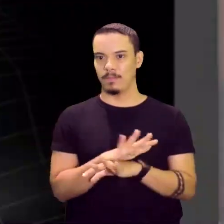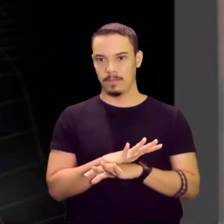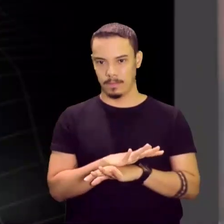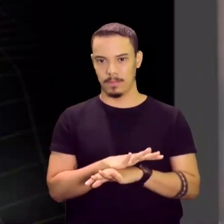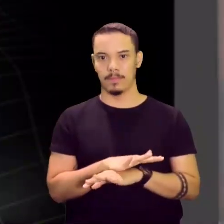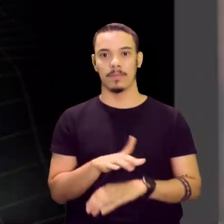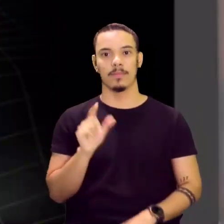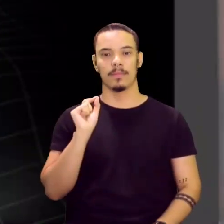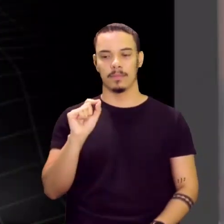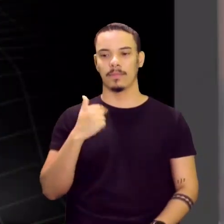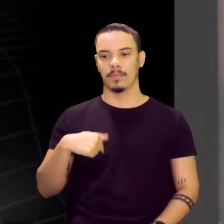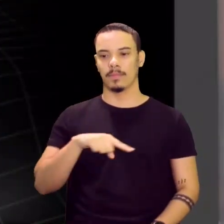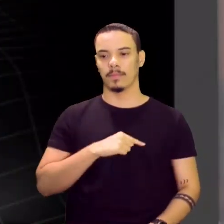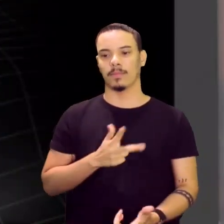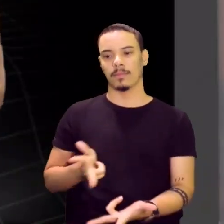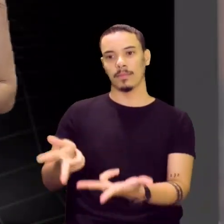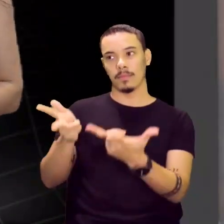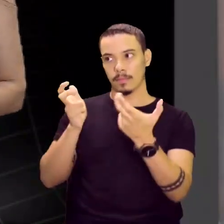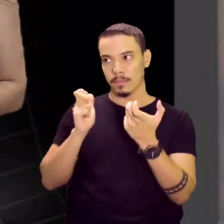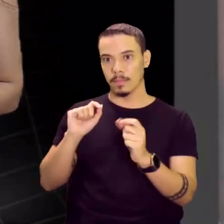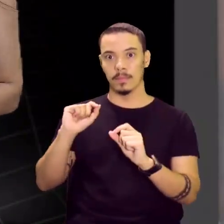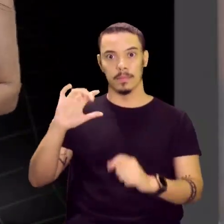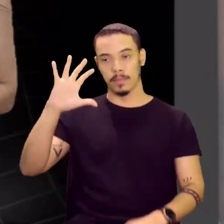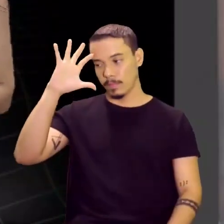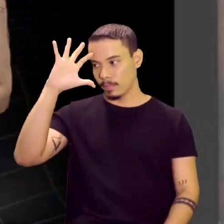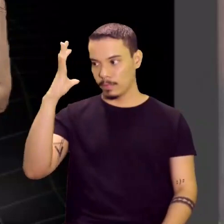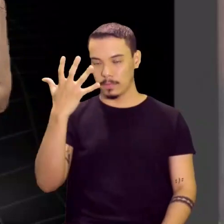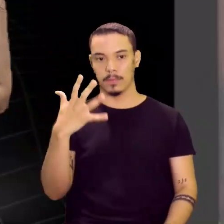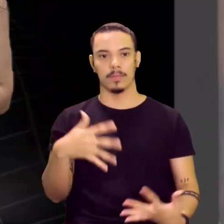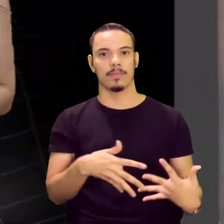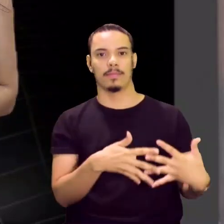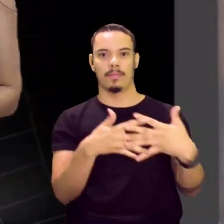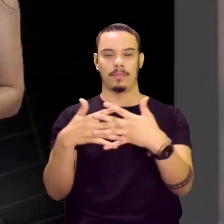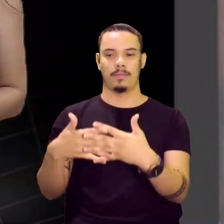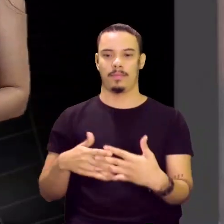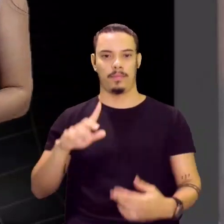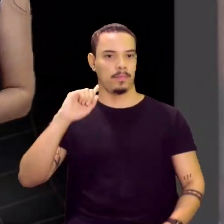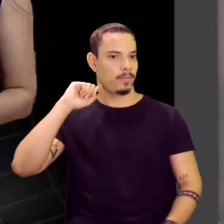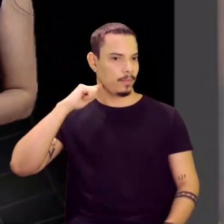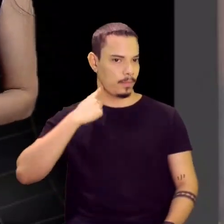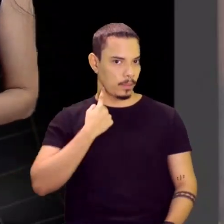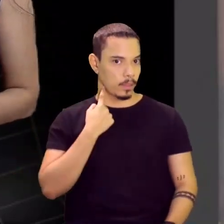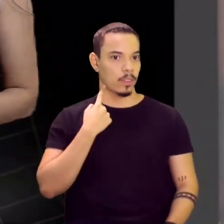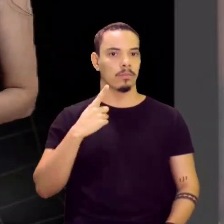pessoal. A gente percebe o seguinte, o que acontece? O caminhão de lixo, quando passa